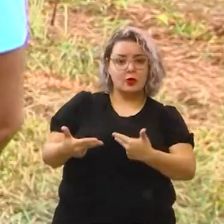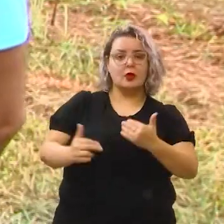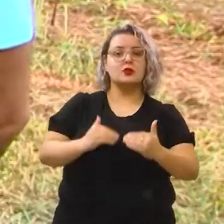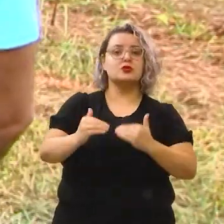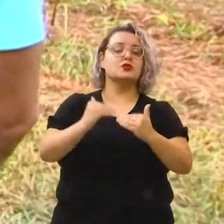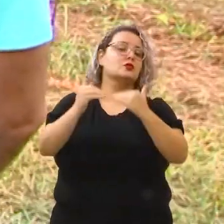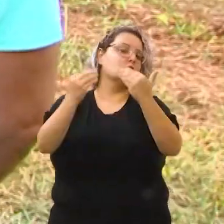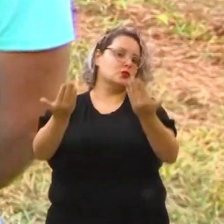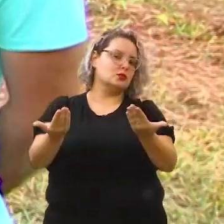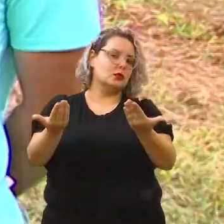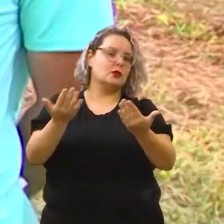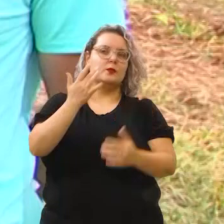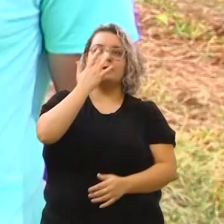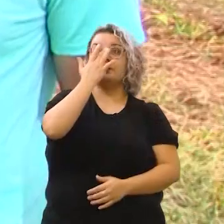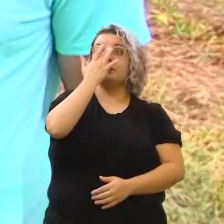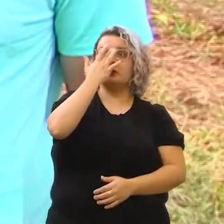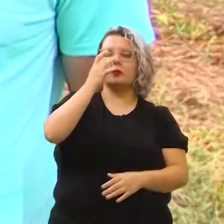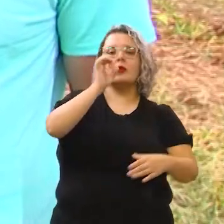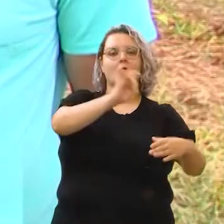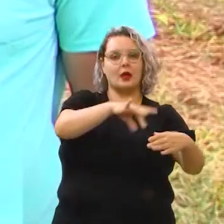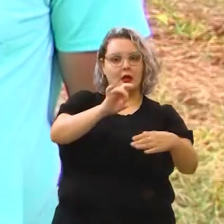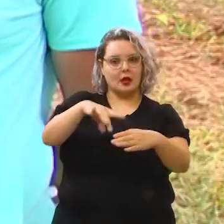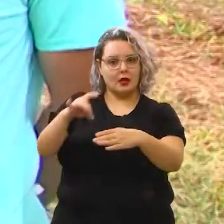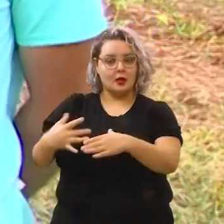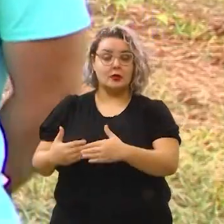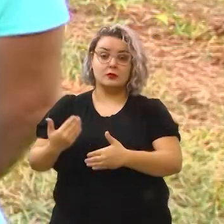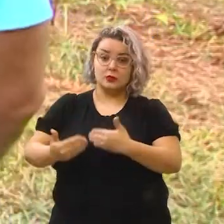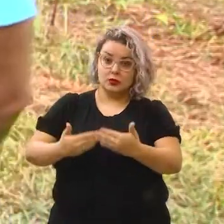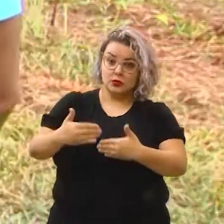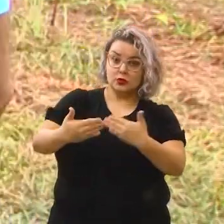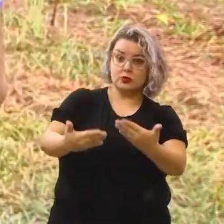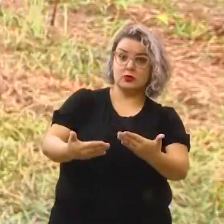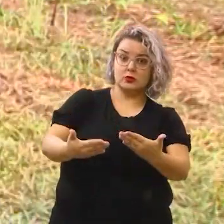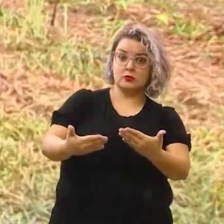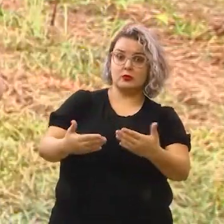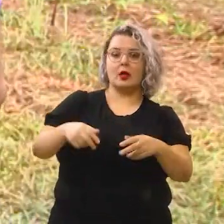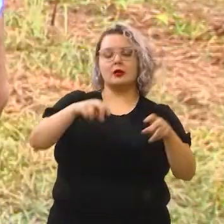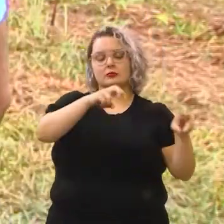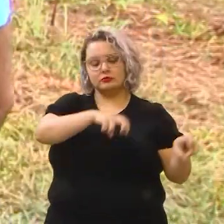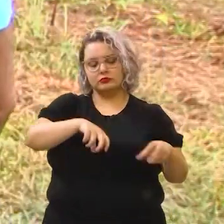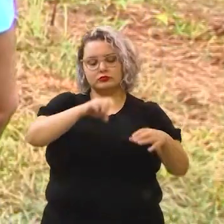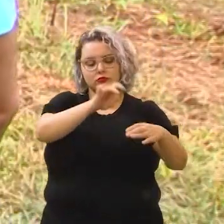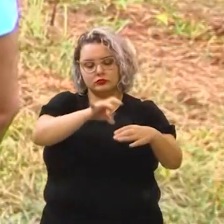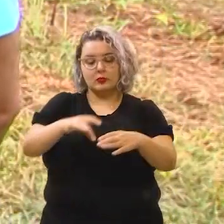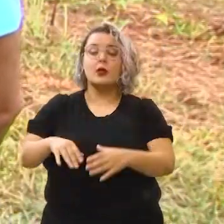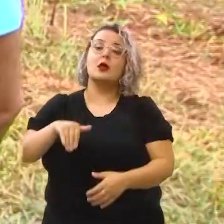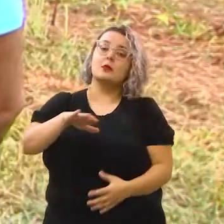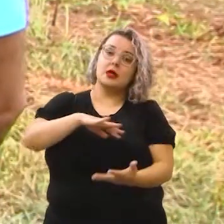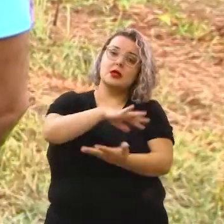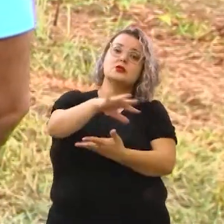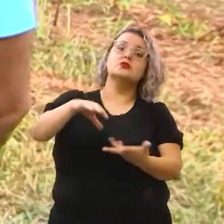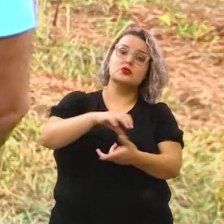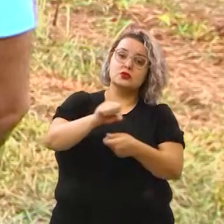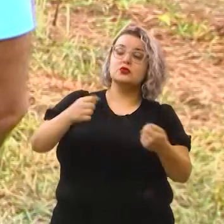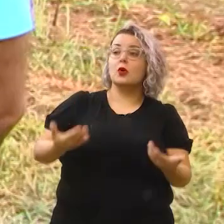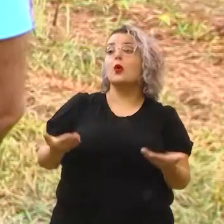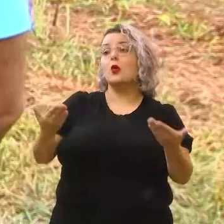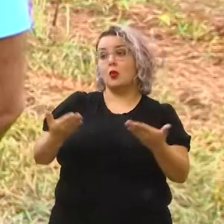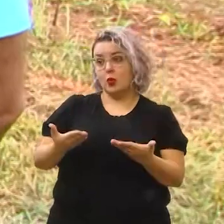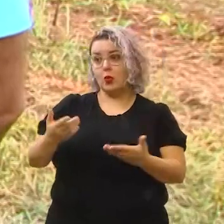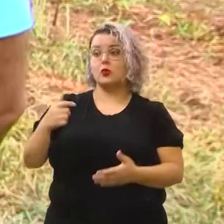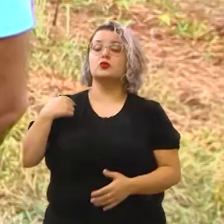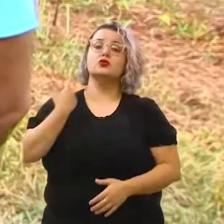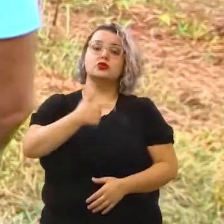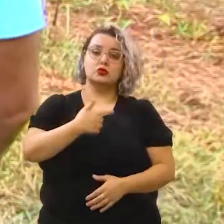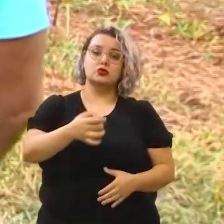de produção agrícola, para a gente caminhar para uma agricultura mais sustentável, né?